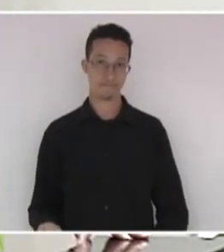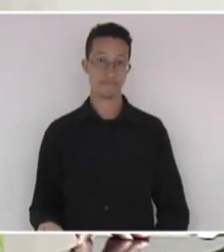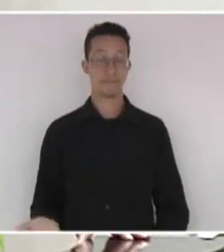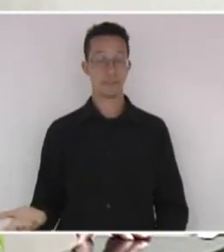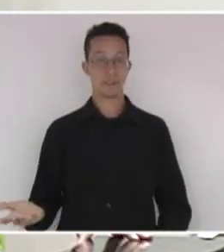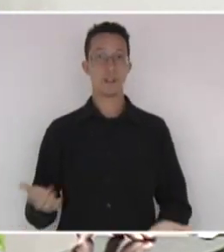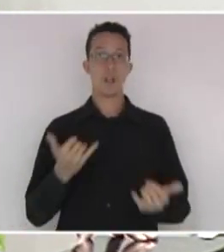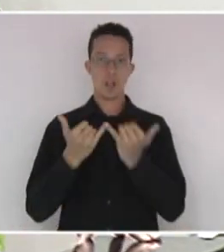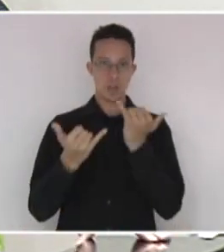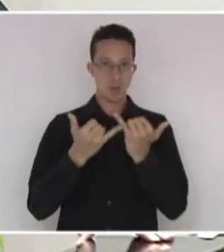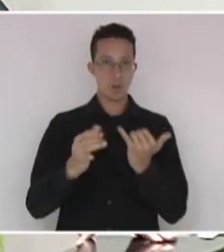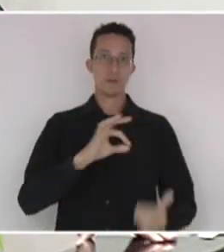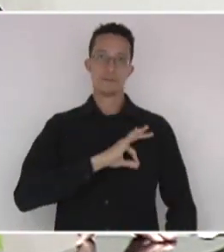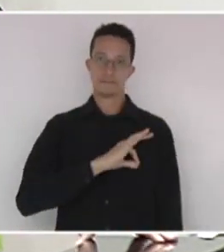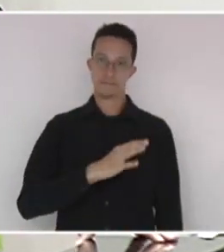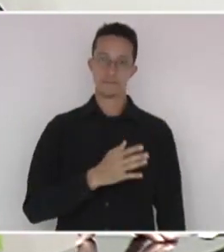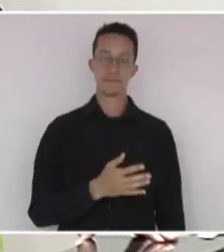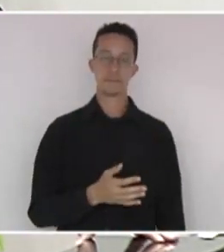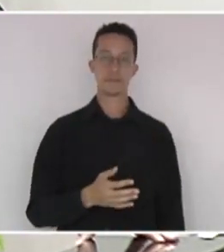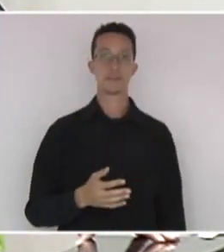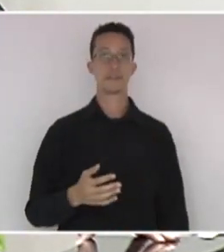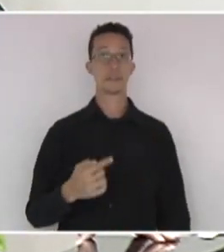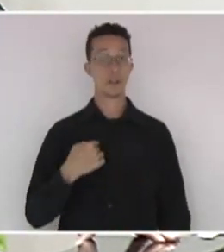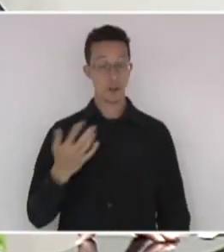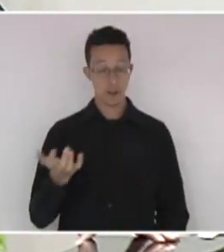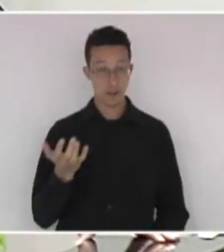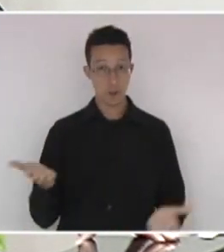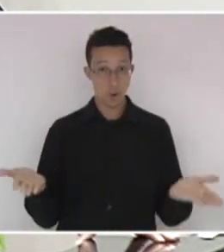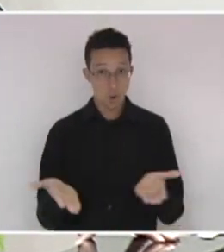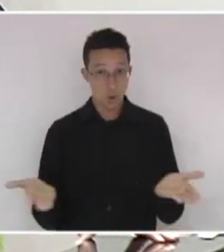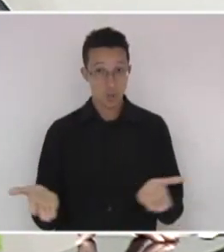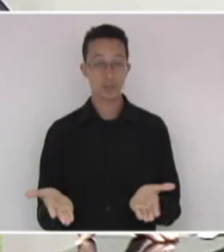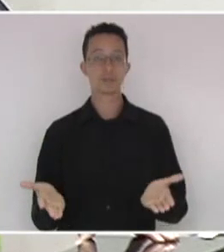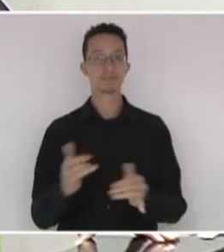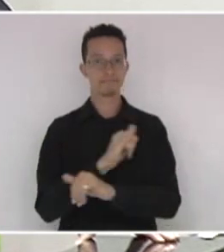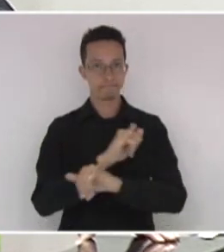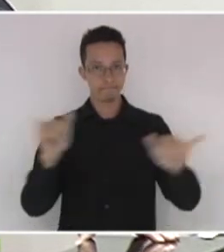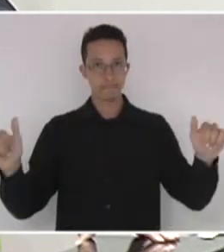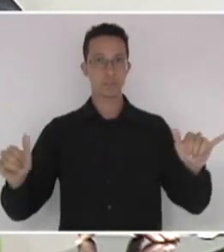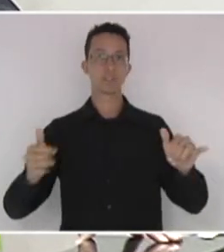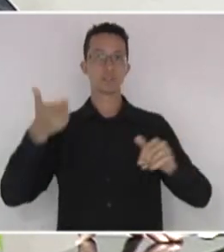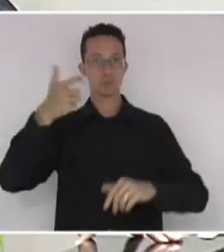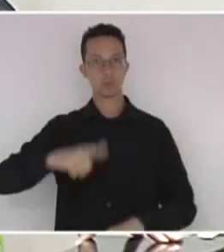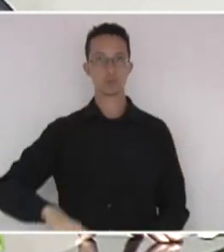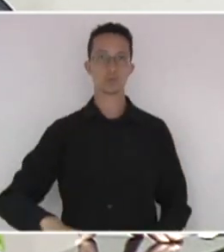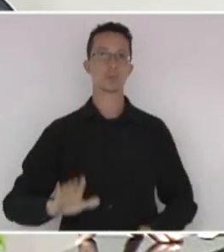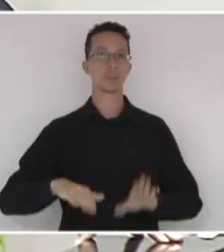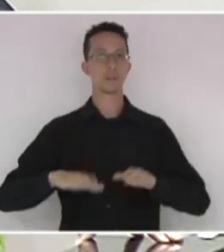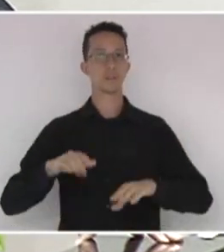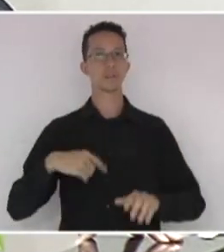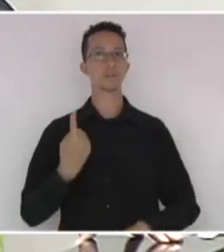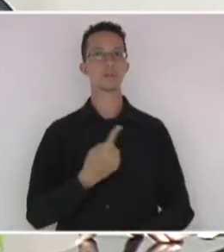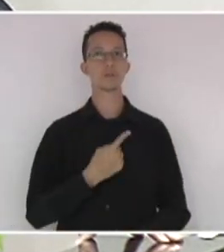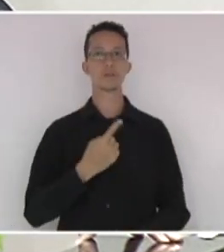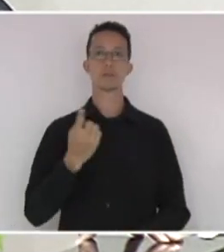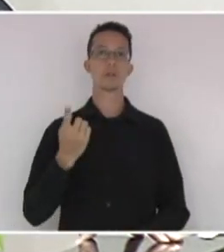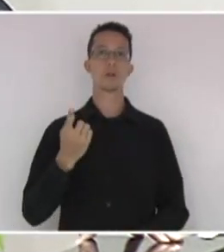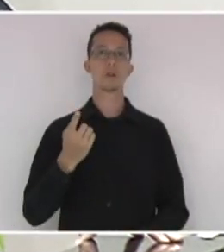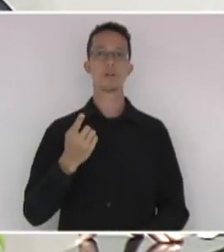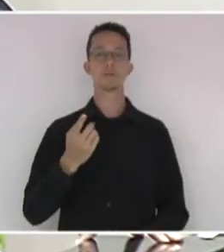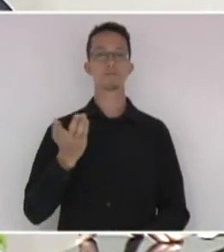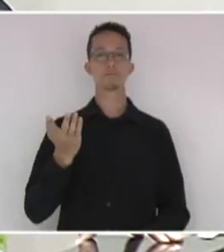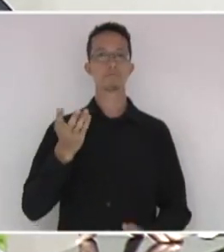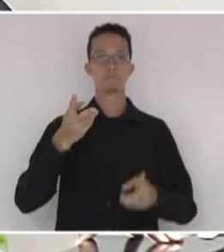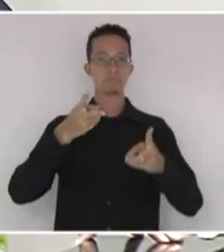vez. Eu sei que, às vezes, a gente não valoriza aquilo que é do dia a dia. Há uma frase que diz,